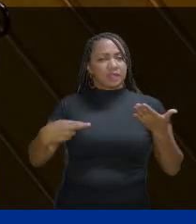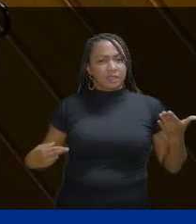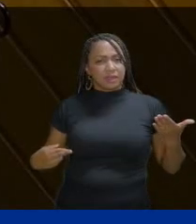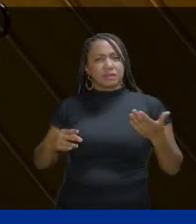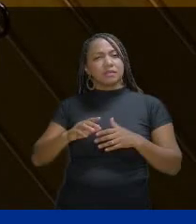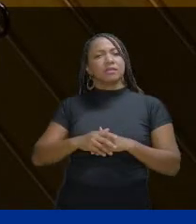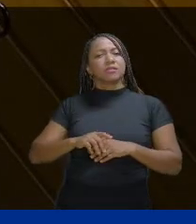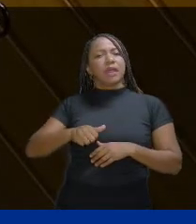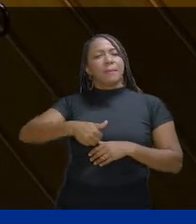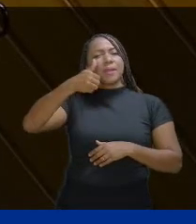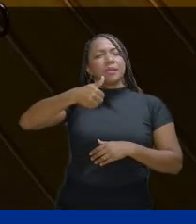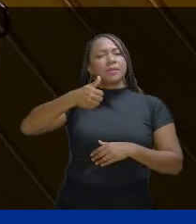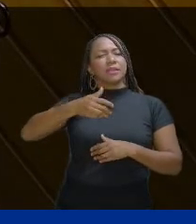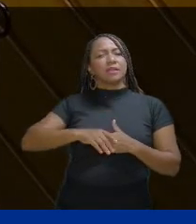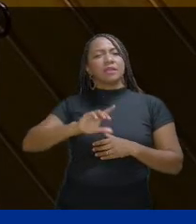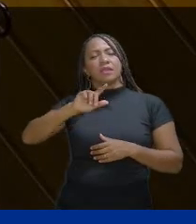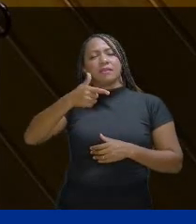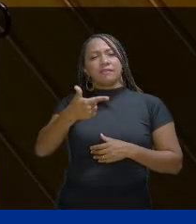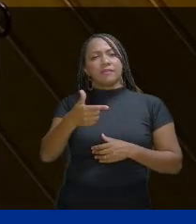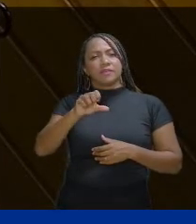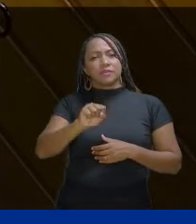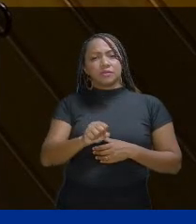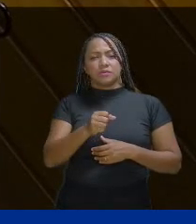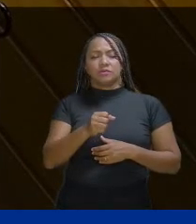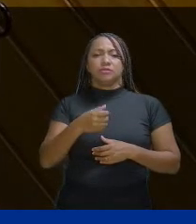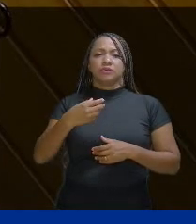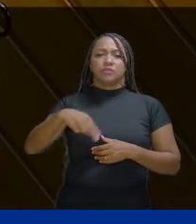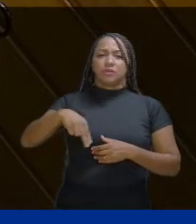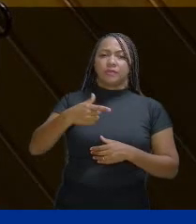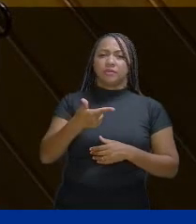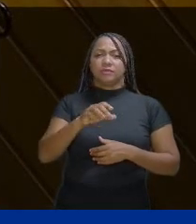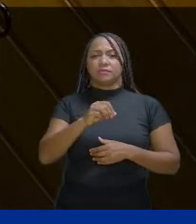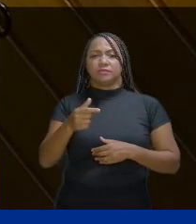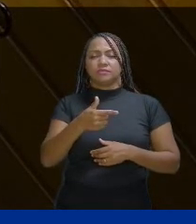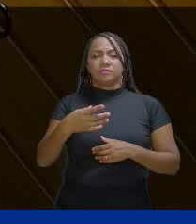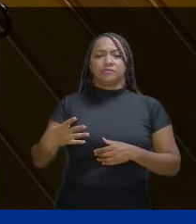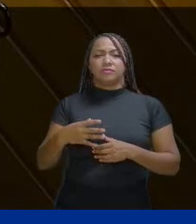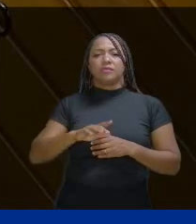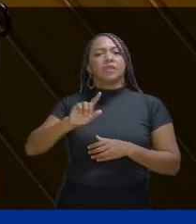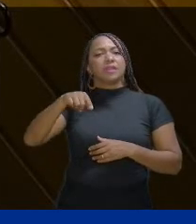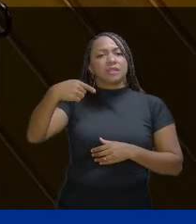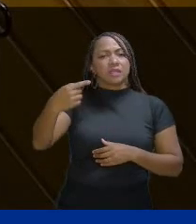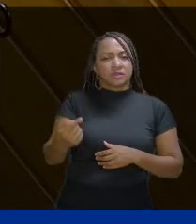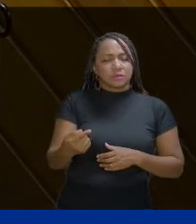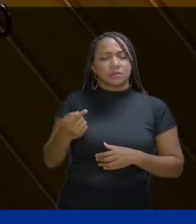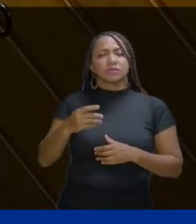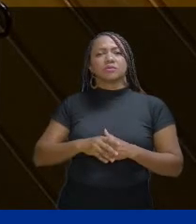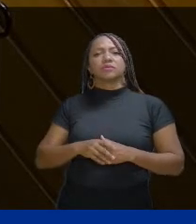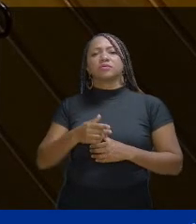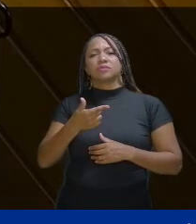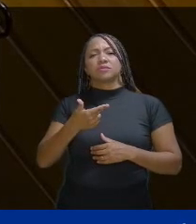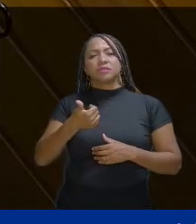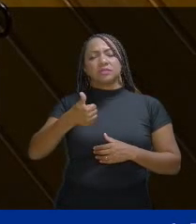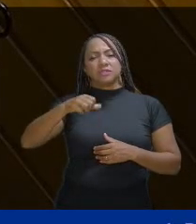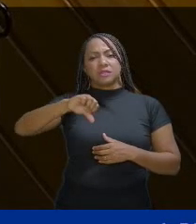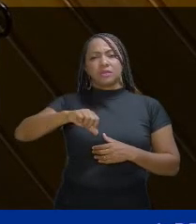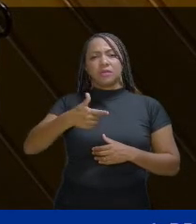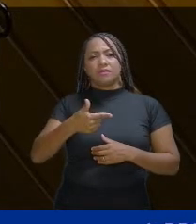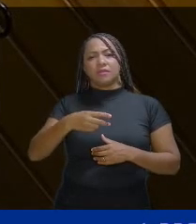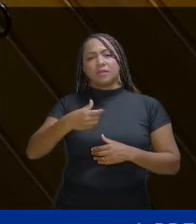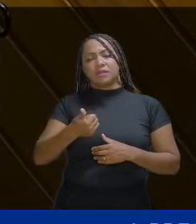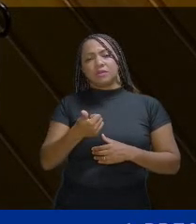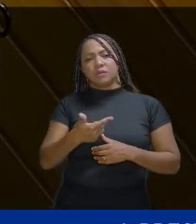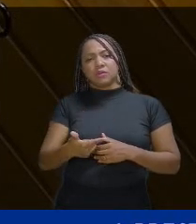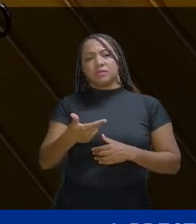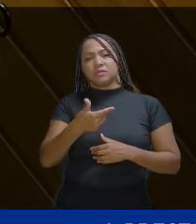doação apenas em 28/11 de 2024 e das demais em 12/9 de 2024. A